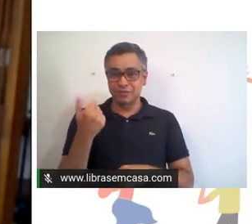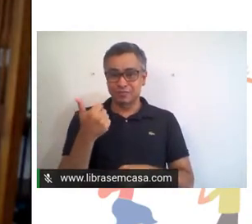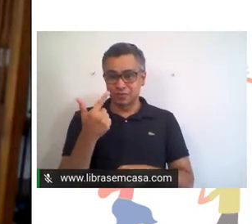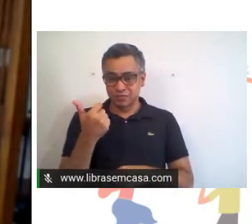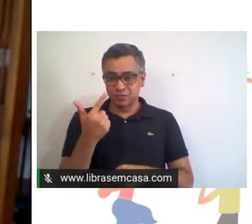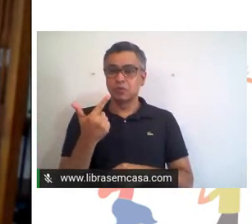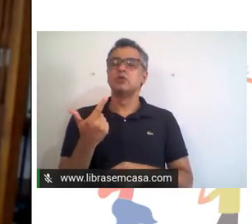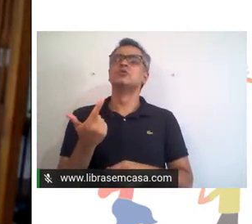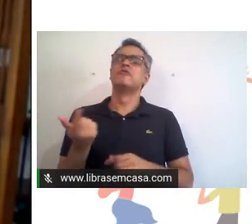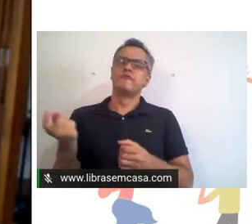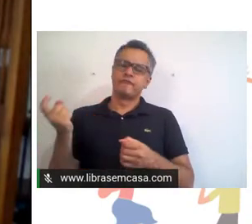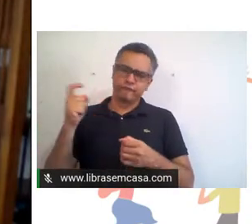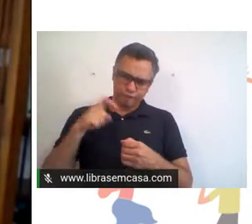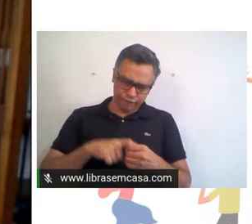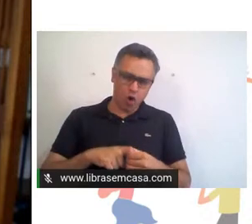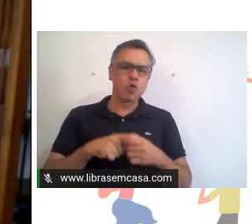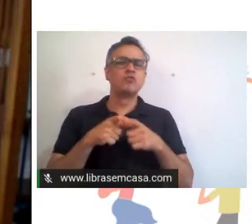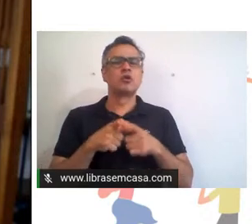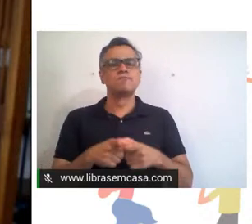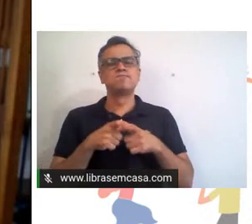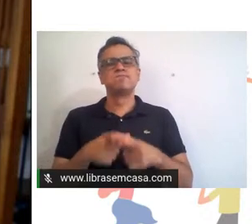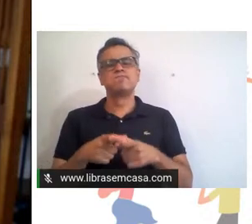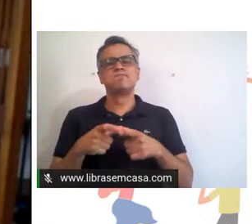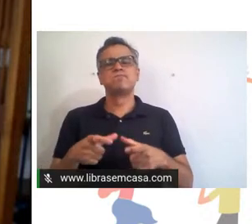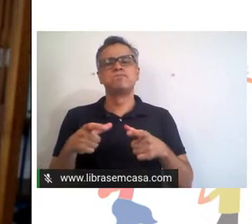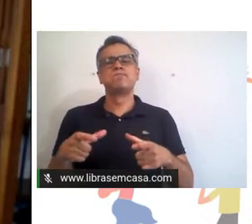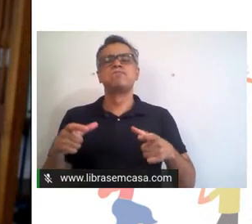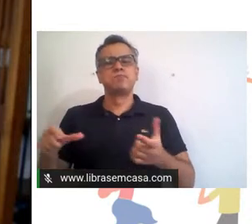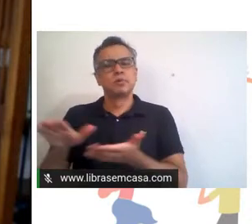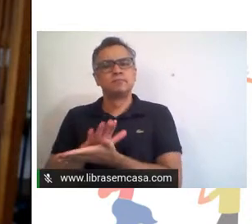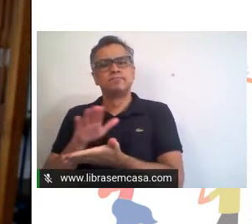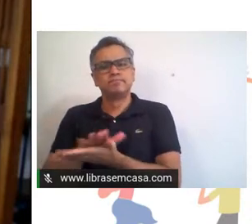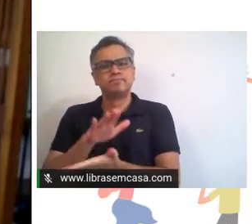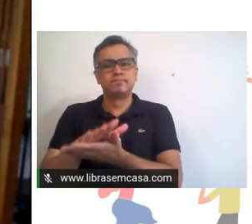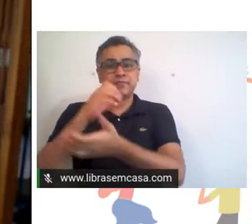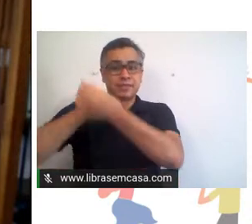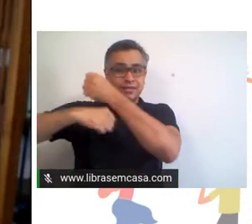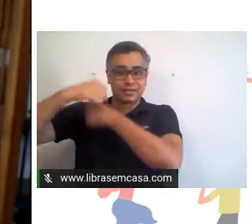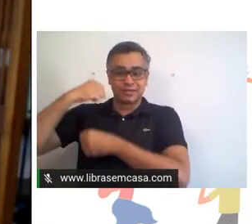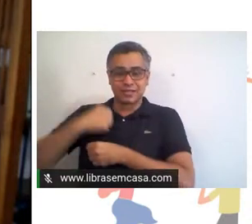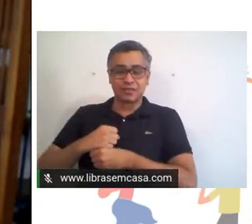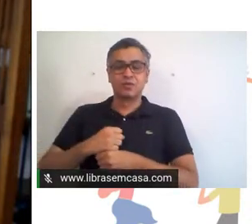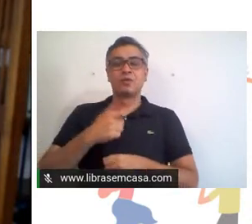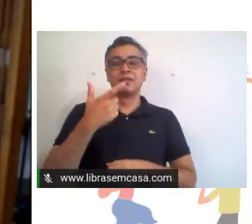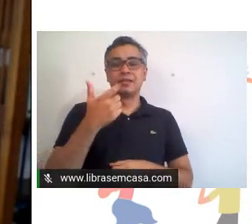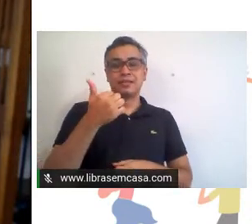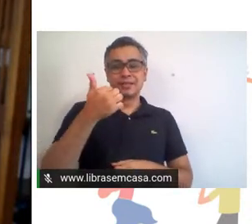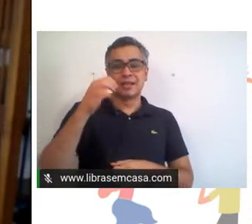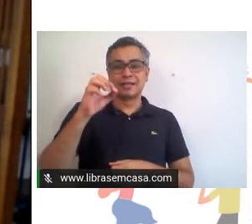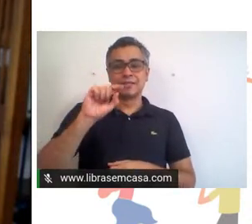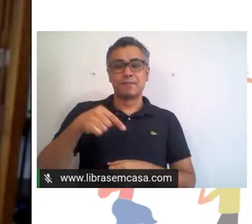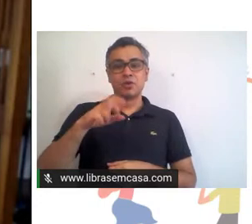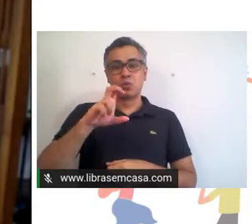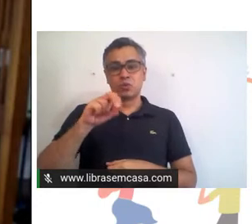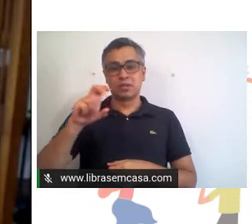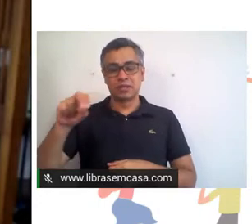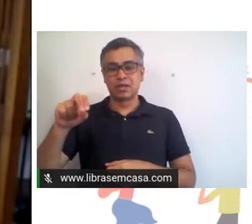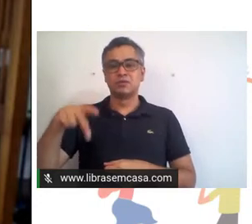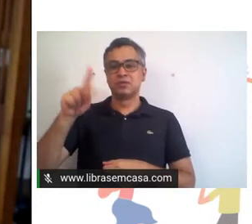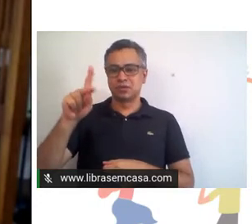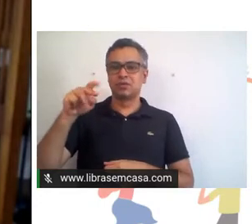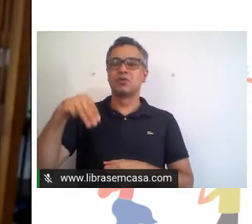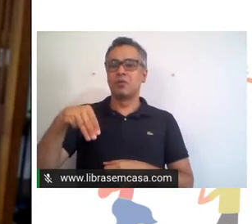subir sistematicamente. No ano passado, ele foi de 10.500 quilômetros quadrados por ano. E este ano